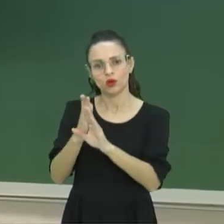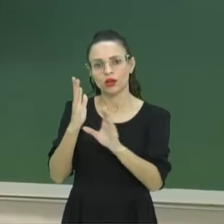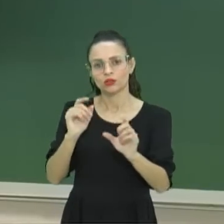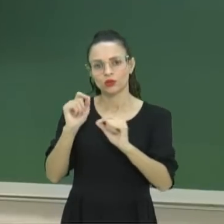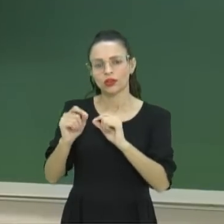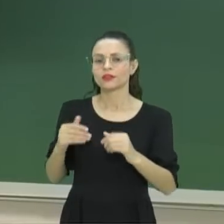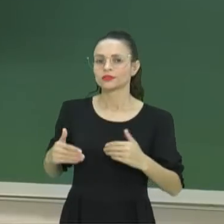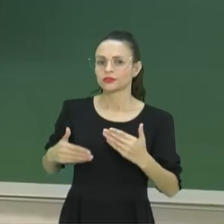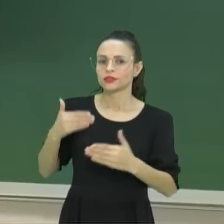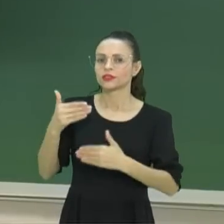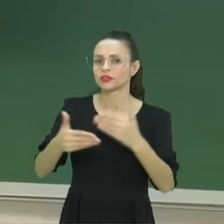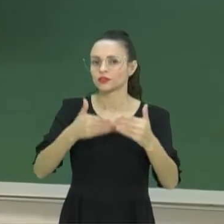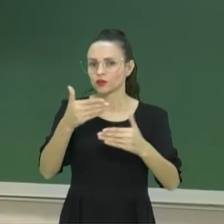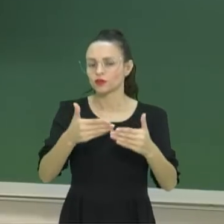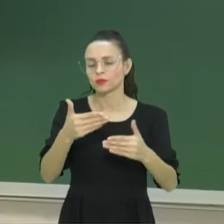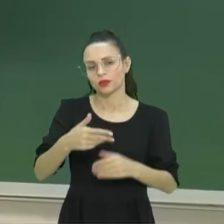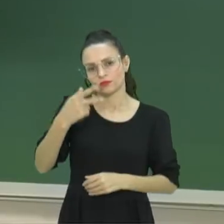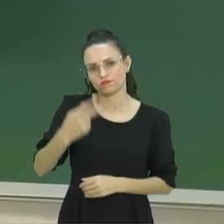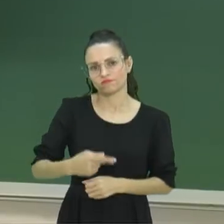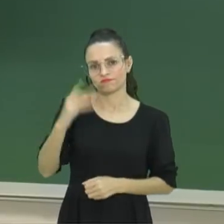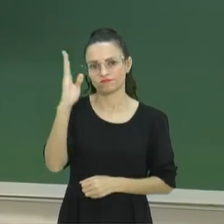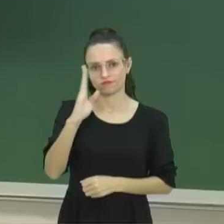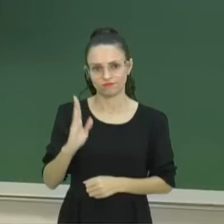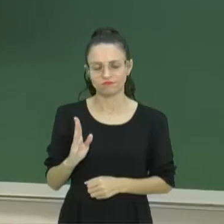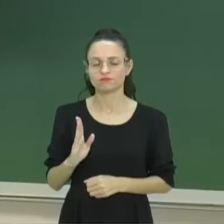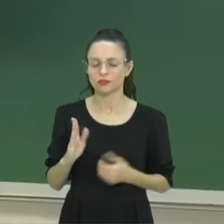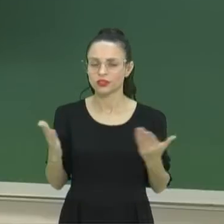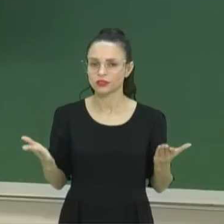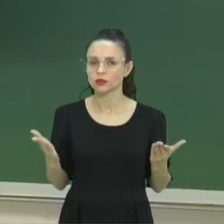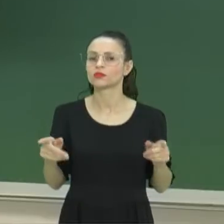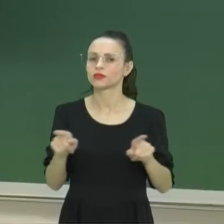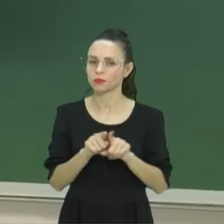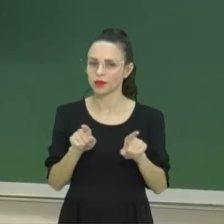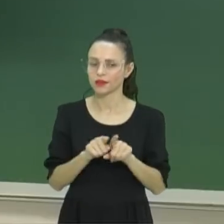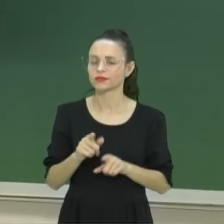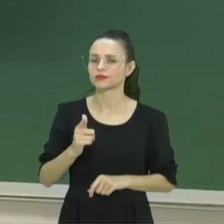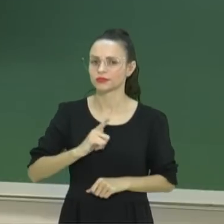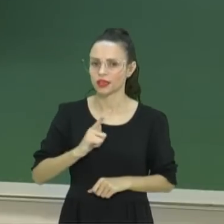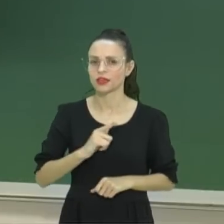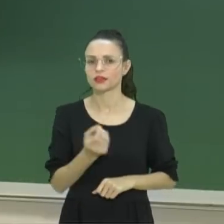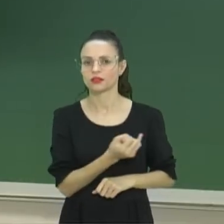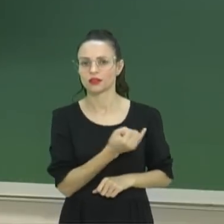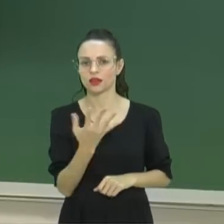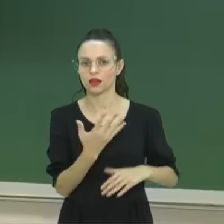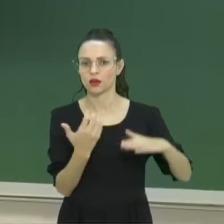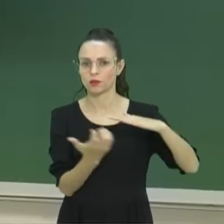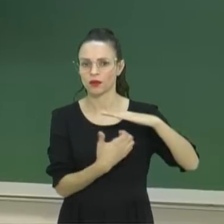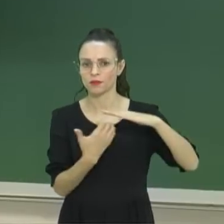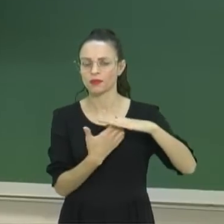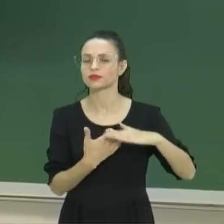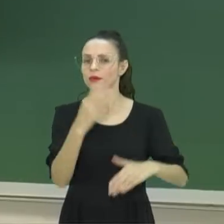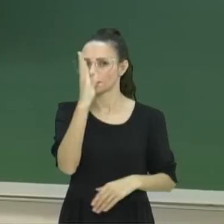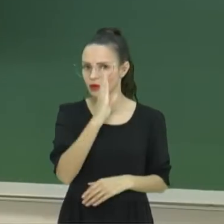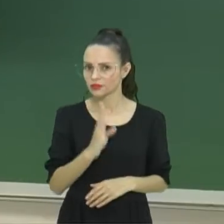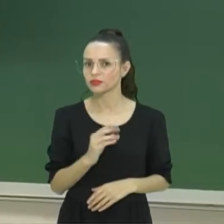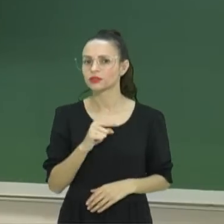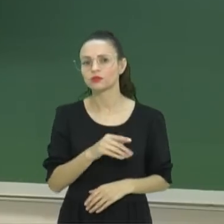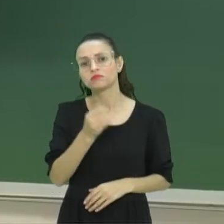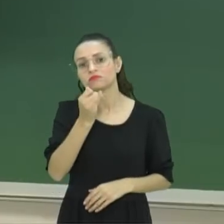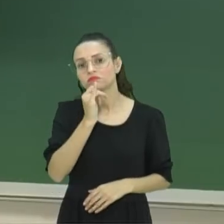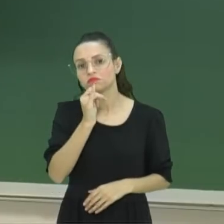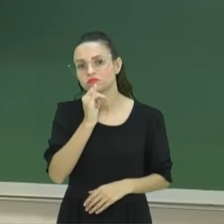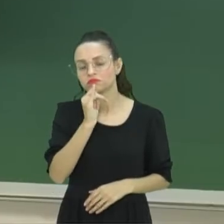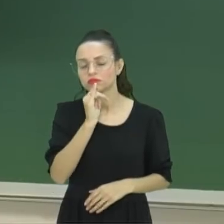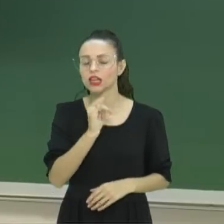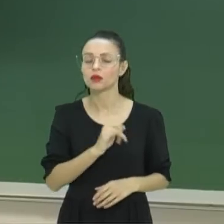do desenvolvimento aqui no próprio país, né? Que houve também empresas brasileiras que, por